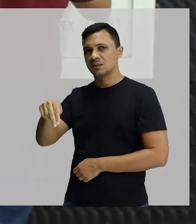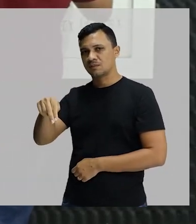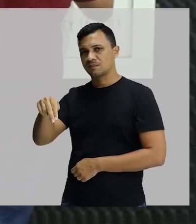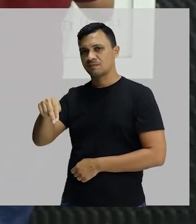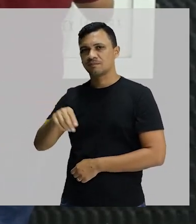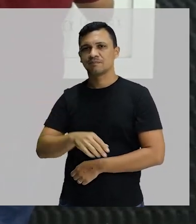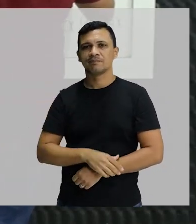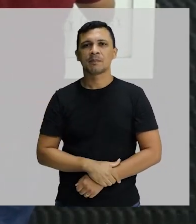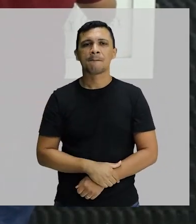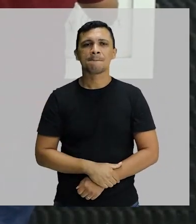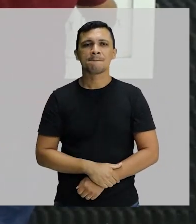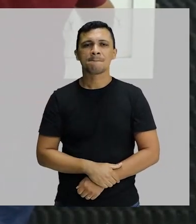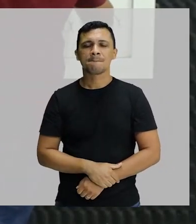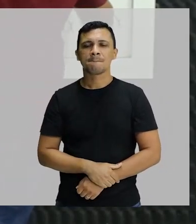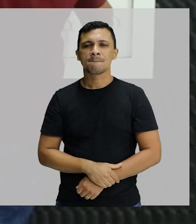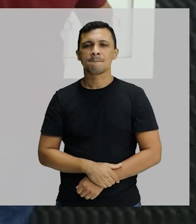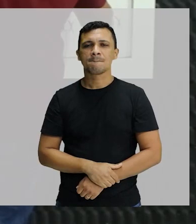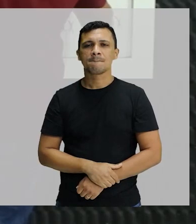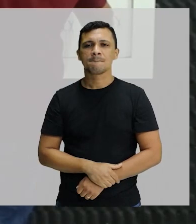de x.